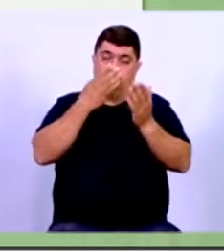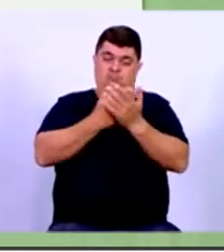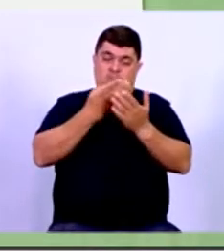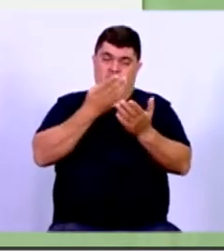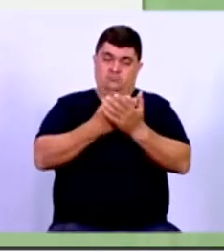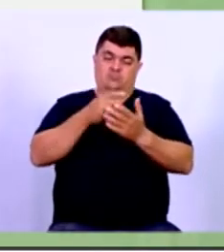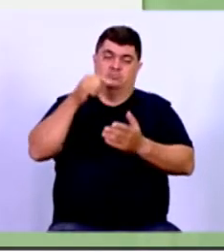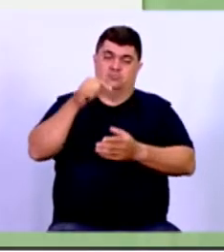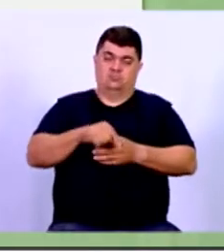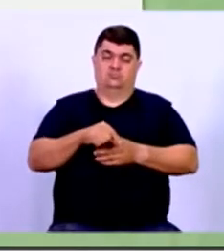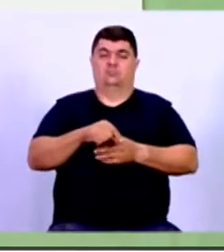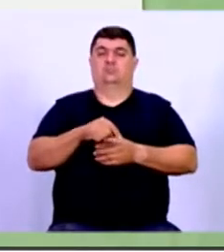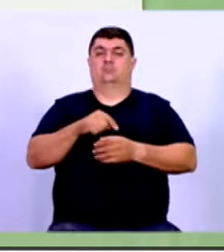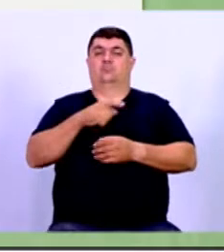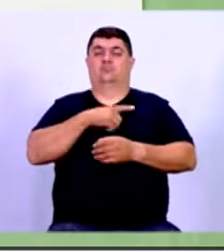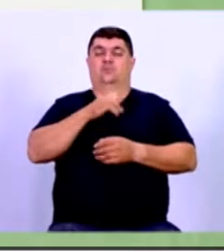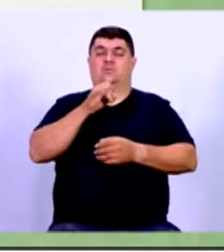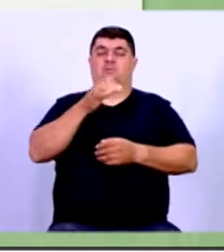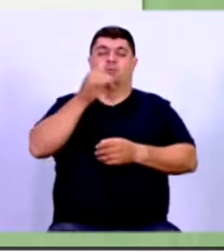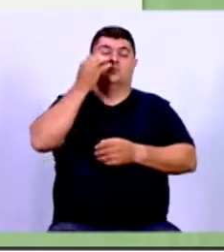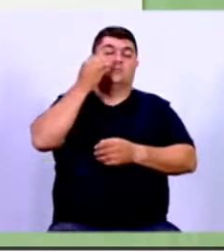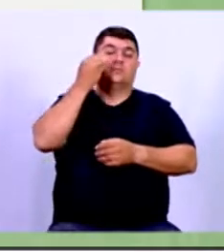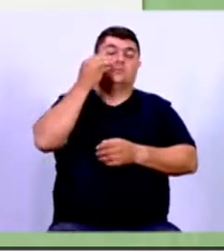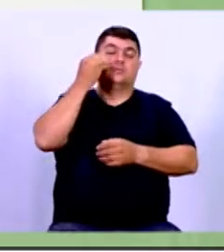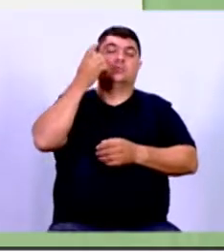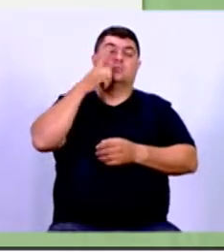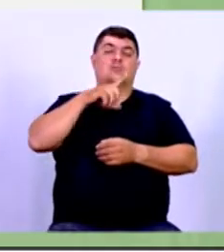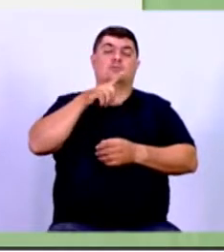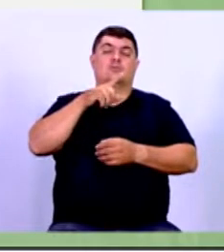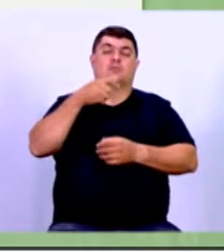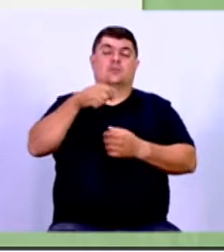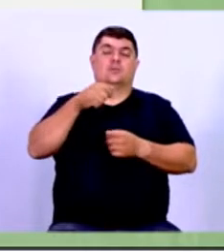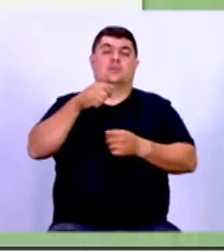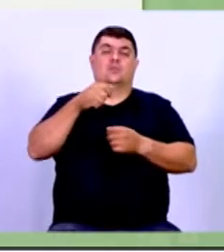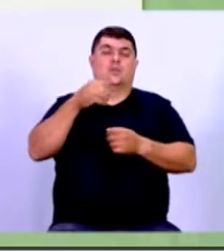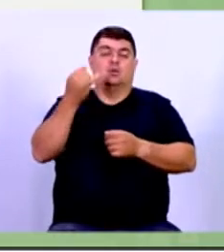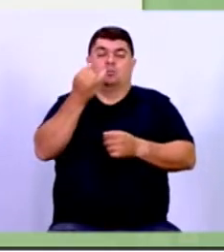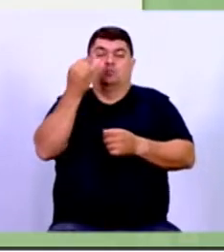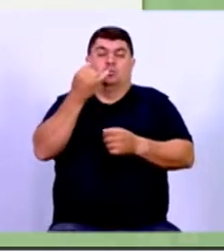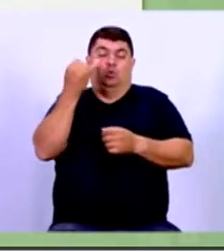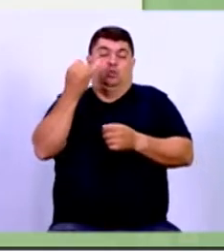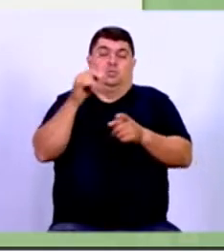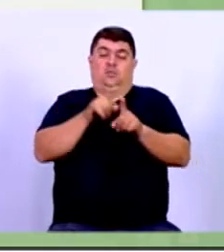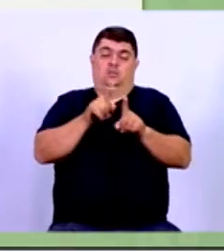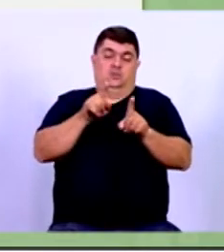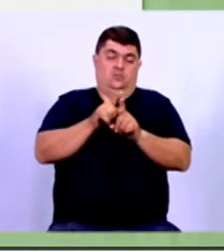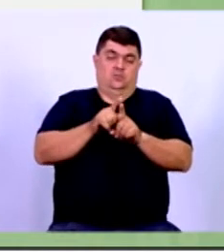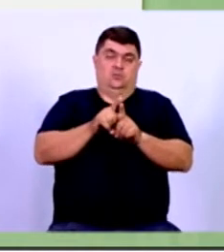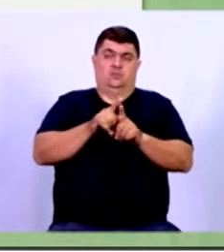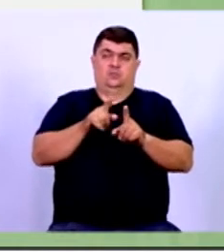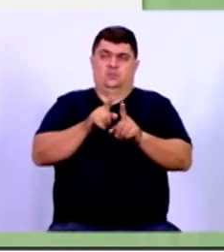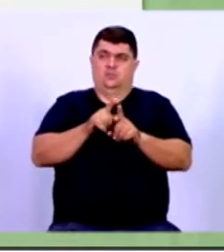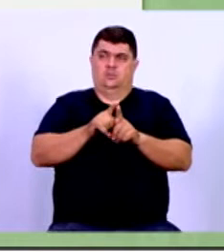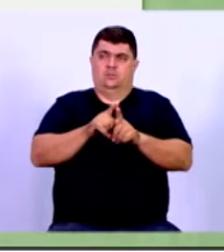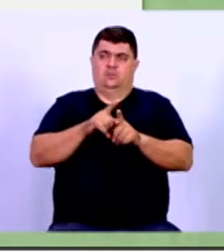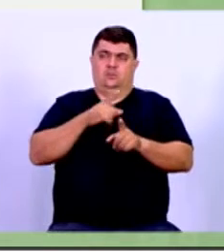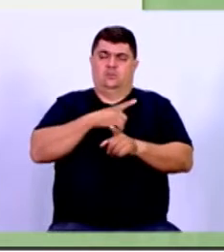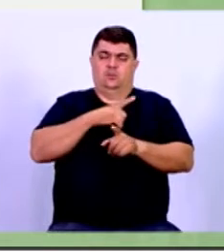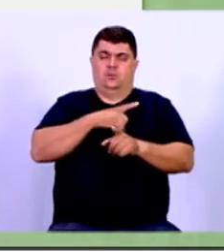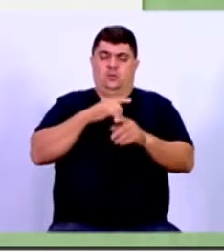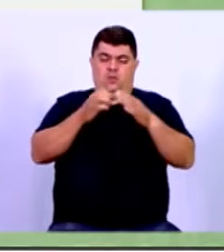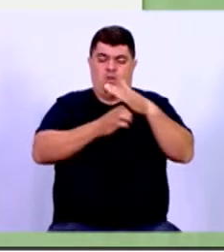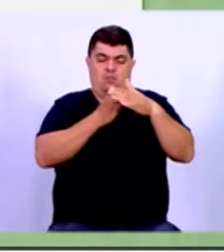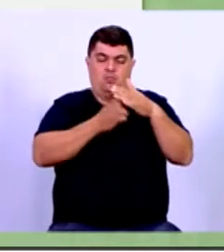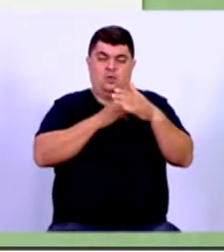se o curso prevê prática profissional, ela é parte interessada. A instituição concedente, que